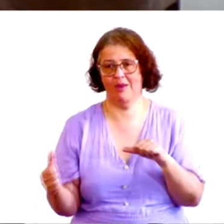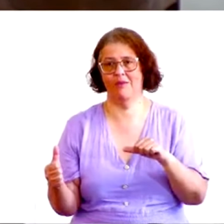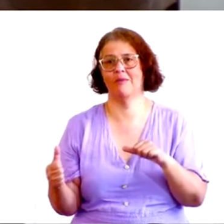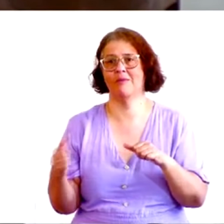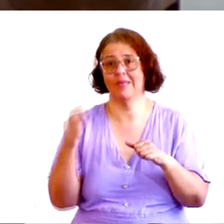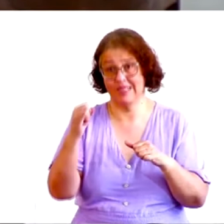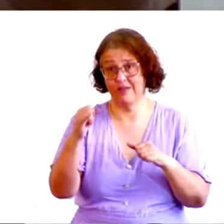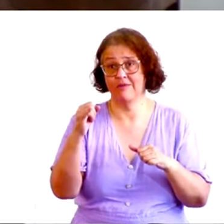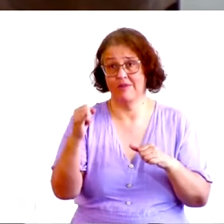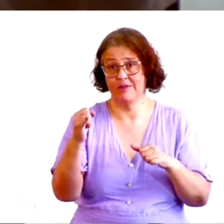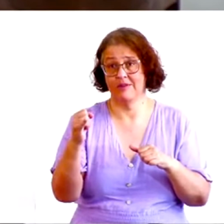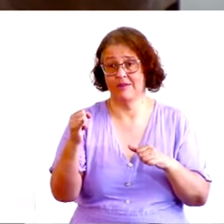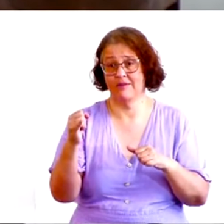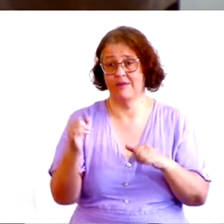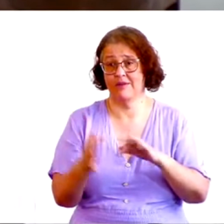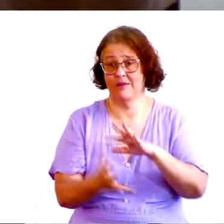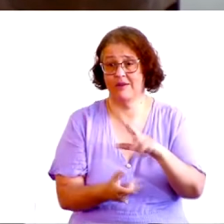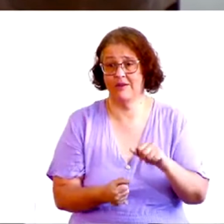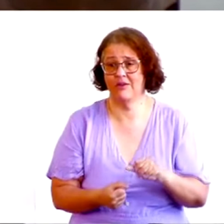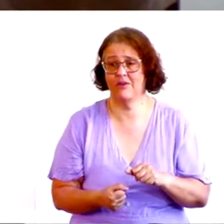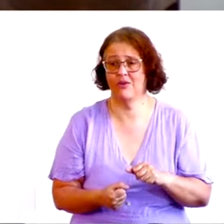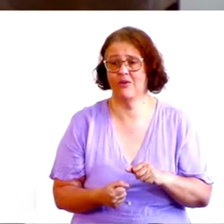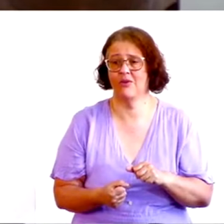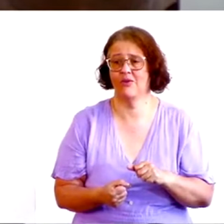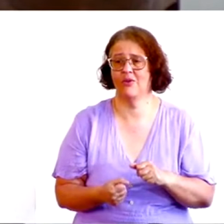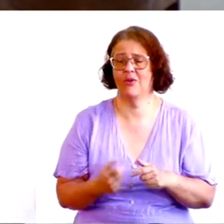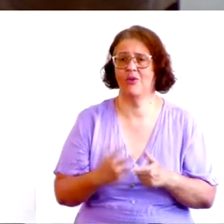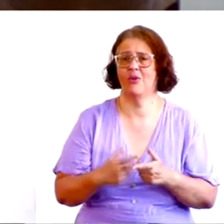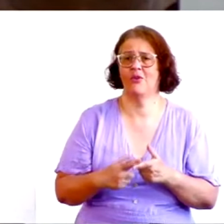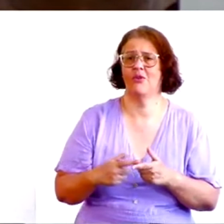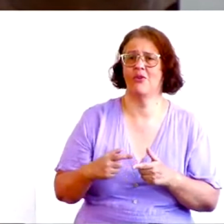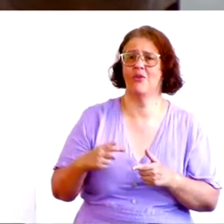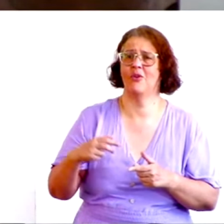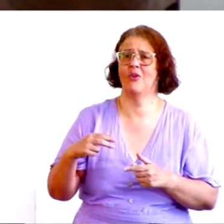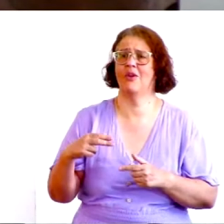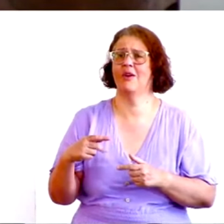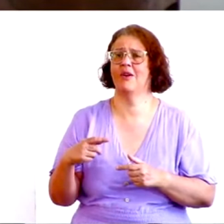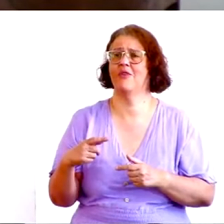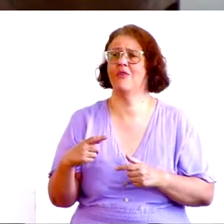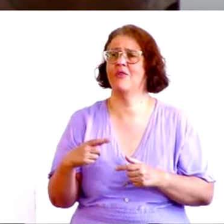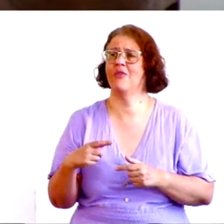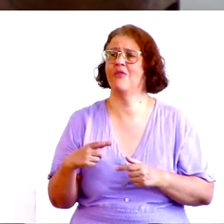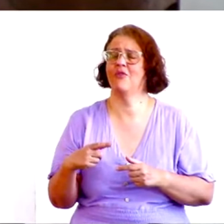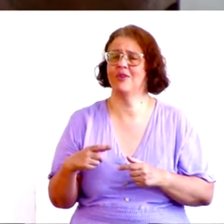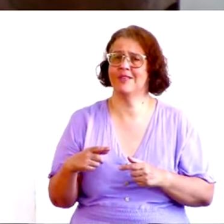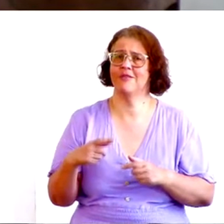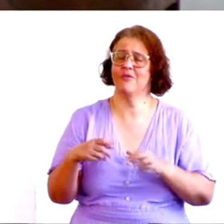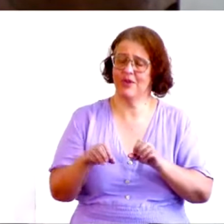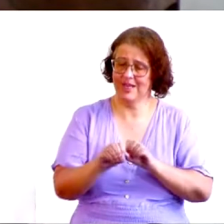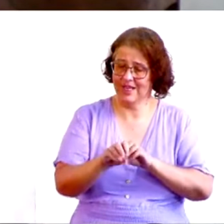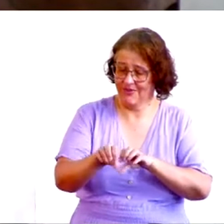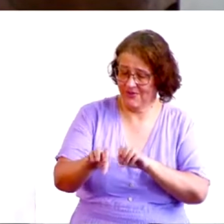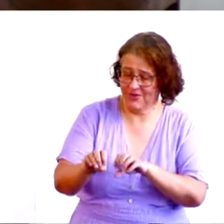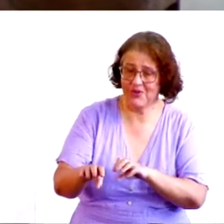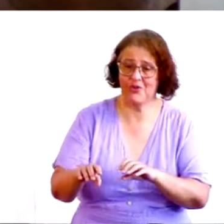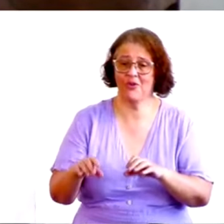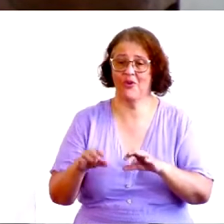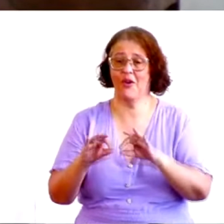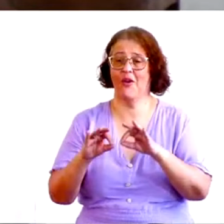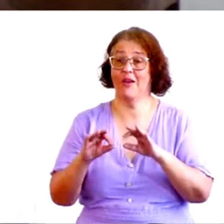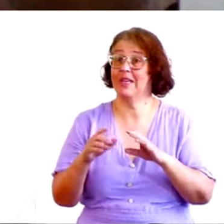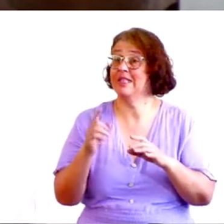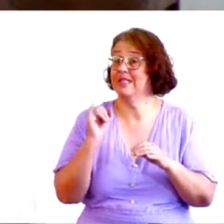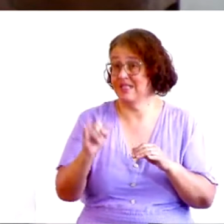Total se você foi trazido de um mundo assim ou se você for instruído dentro da sua casa por seu pai ou por sua mãe a conhecer